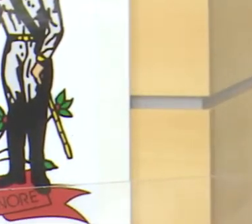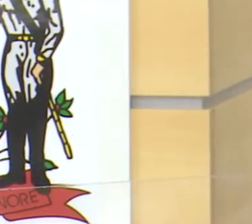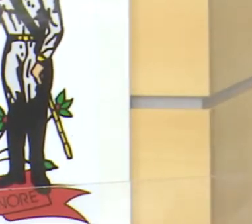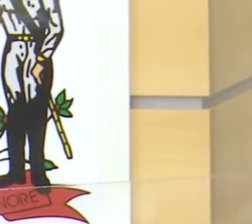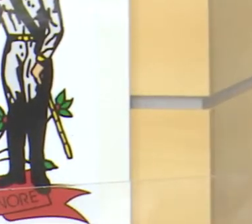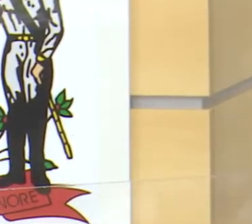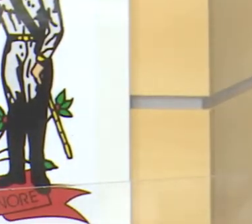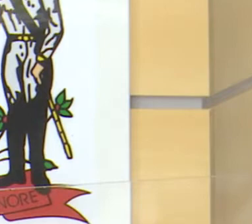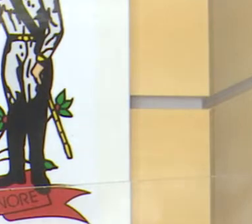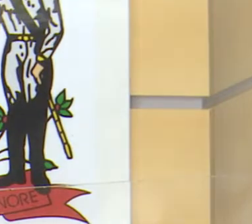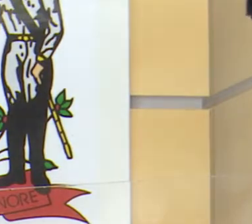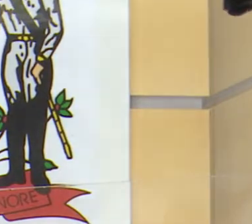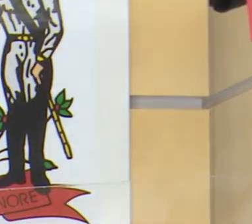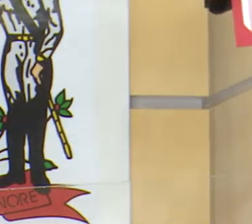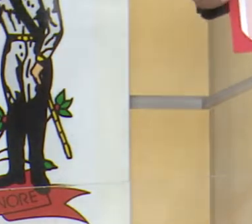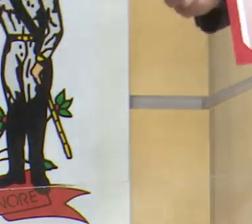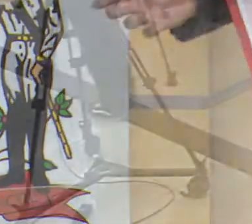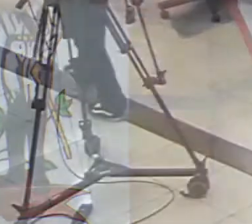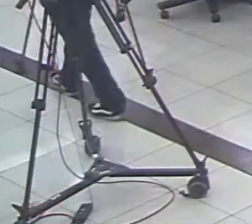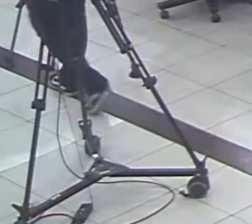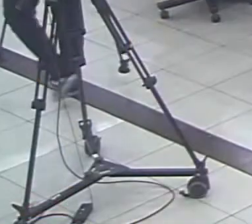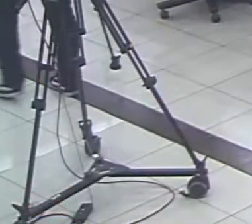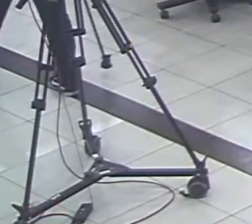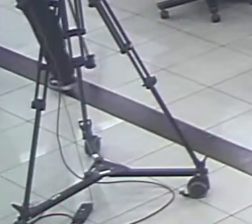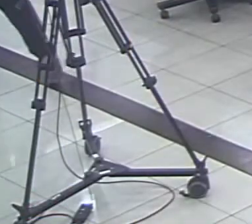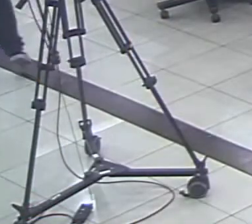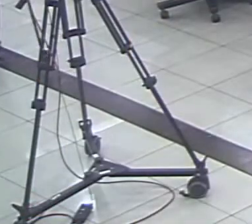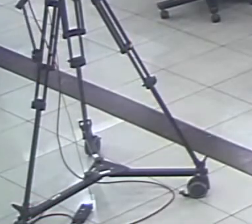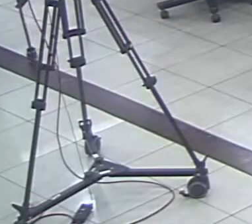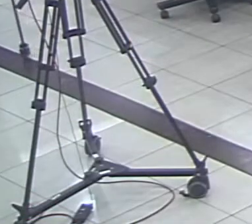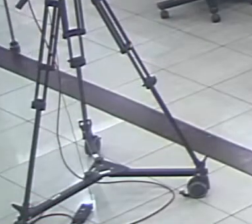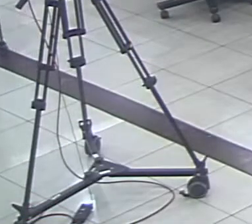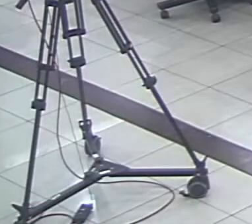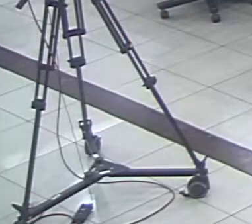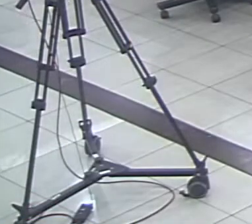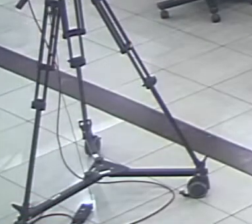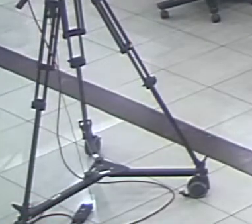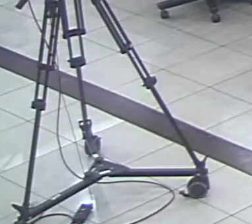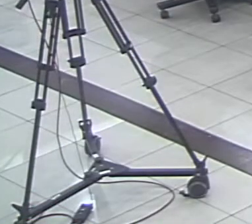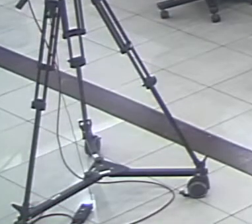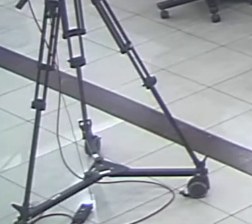E aí E